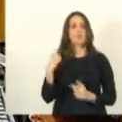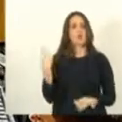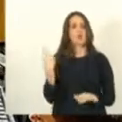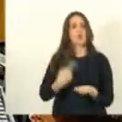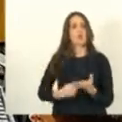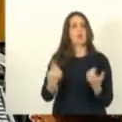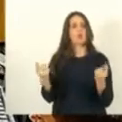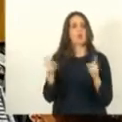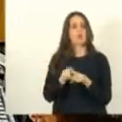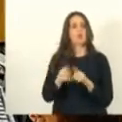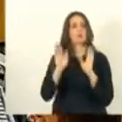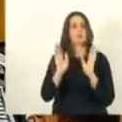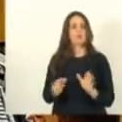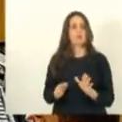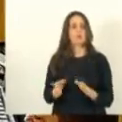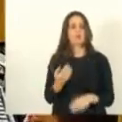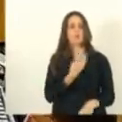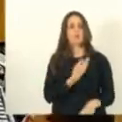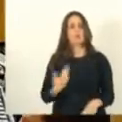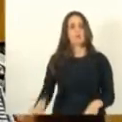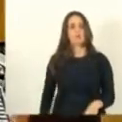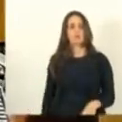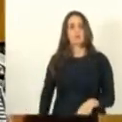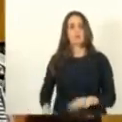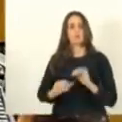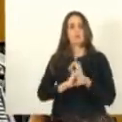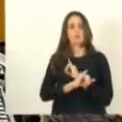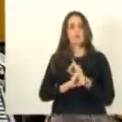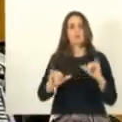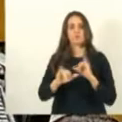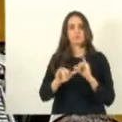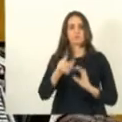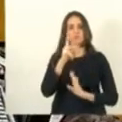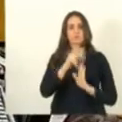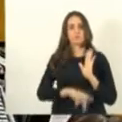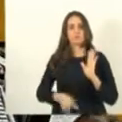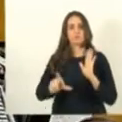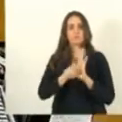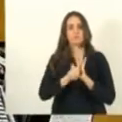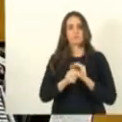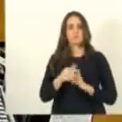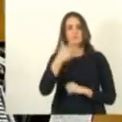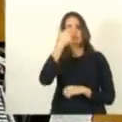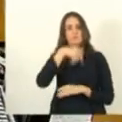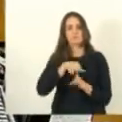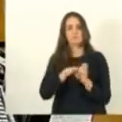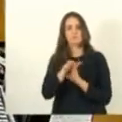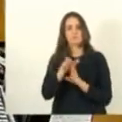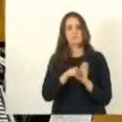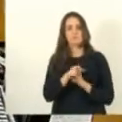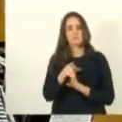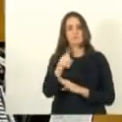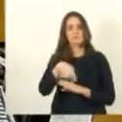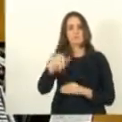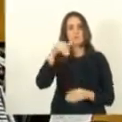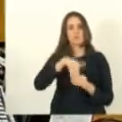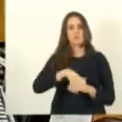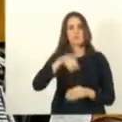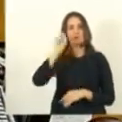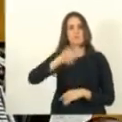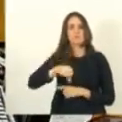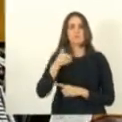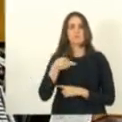o governador já sancionou, inclusive, esse projeto de lei. Então, eu queria que orientar a base, voto sim,